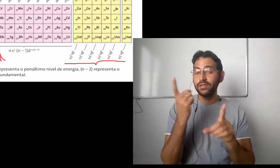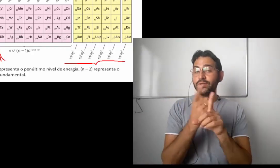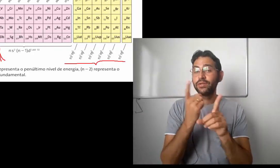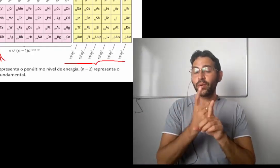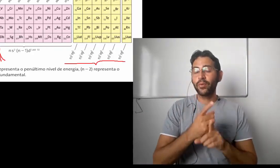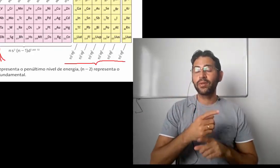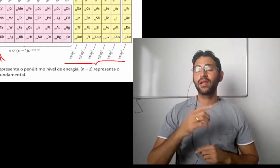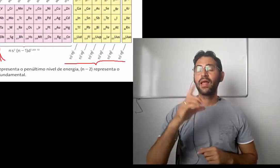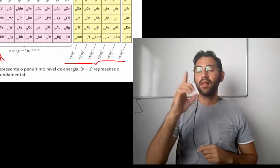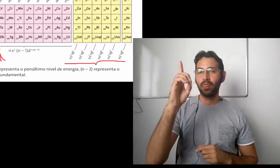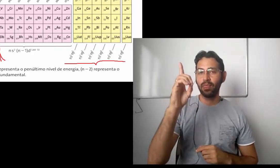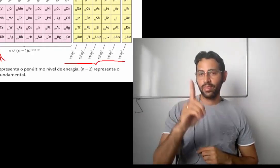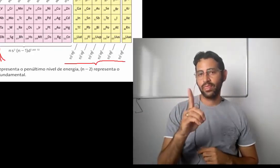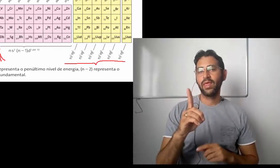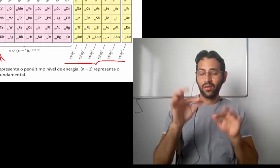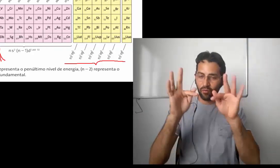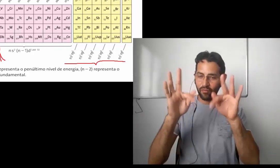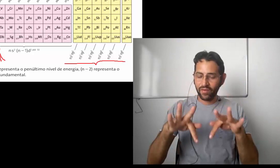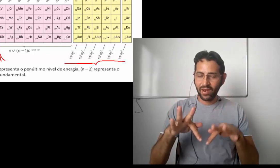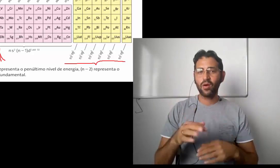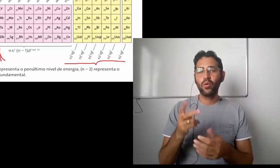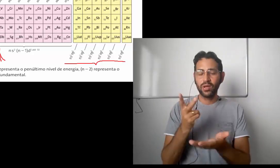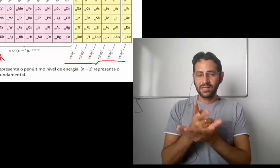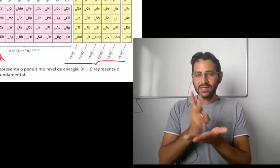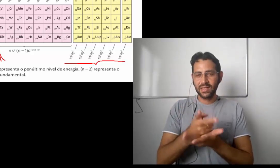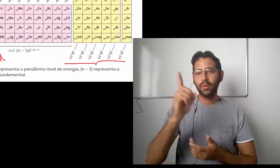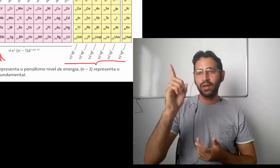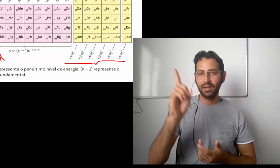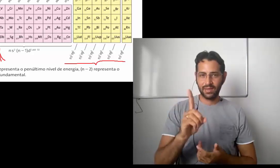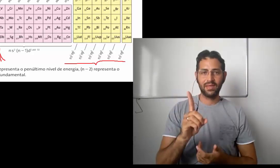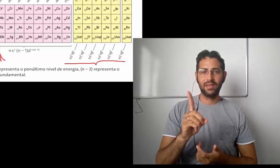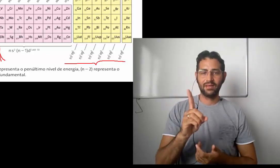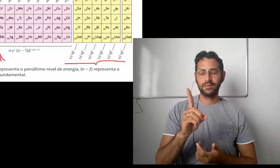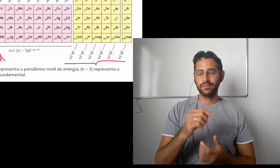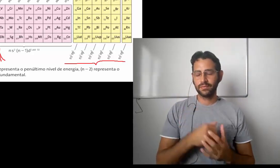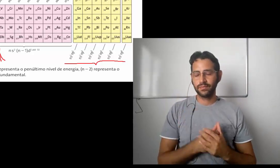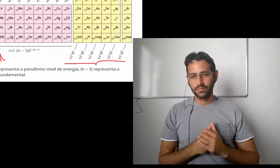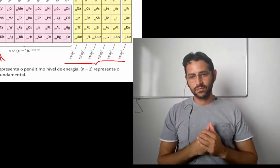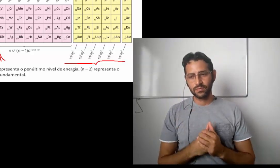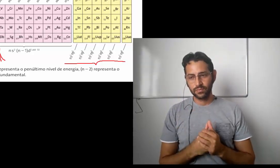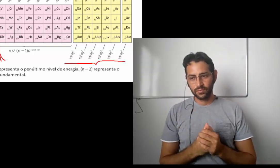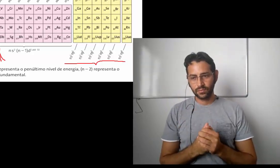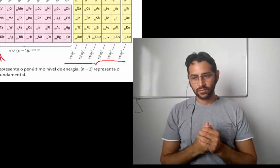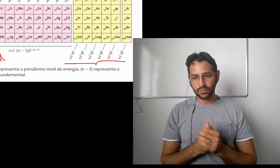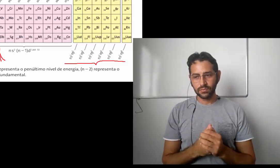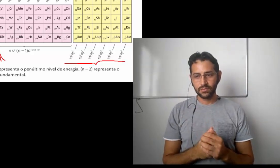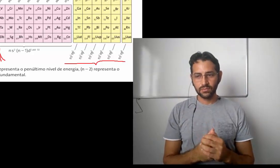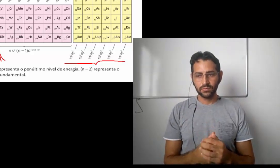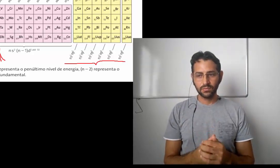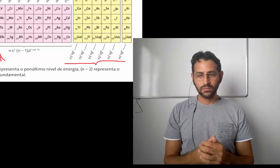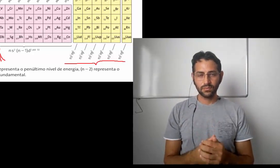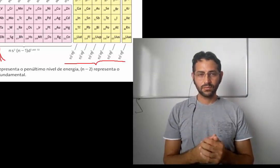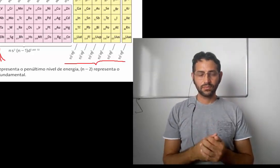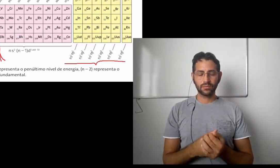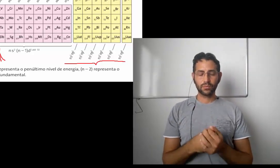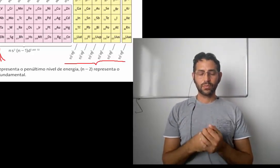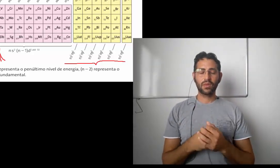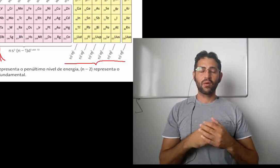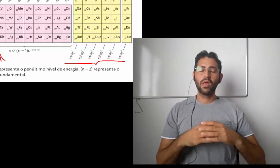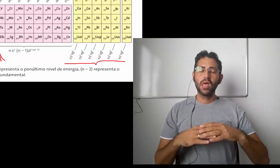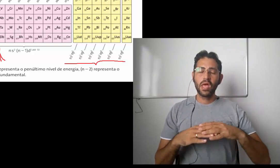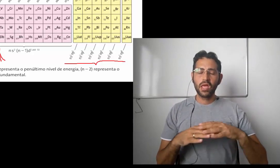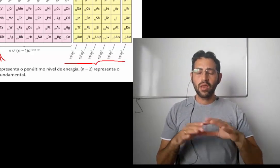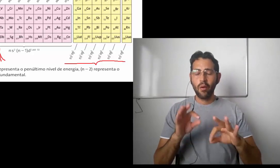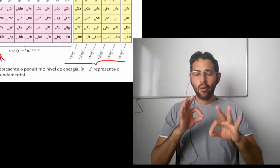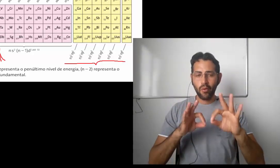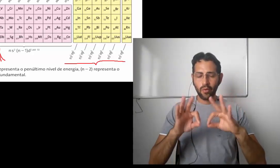mais energético. Lembrem que quando a gente organiza aquela distribuição em 1s2, 2s2, 2p6, 3s2, 3p6 e